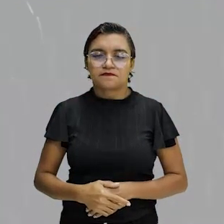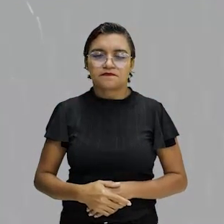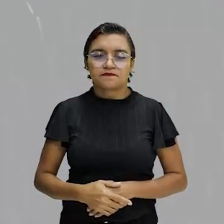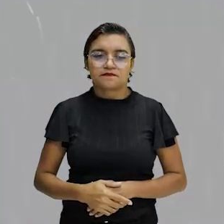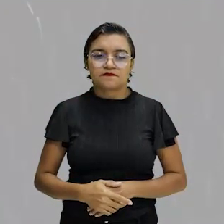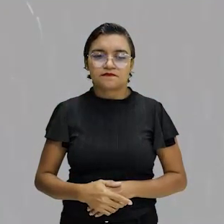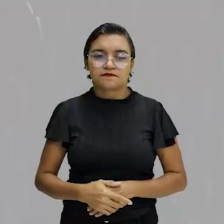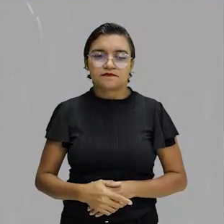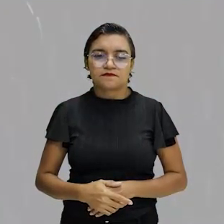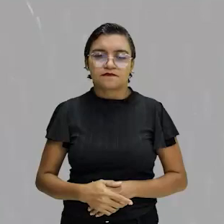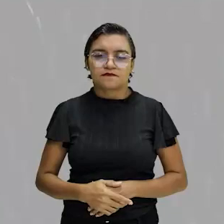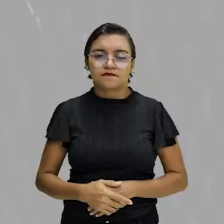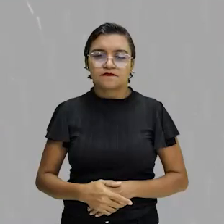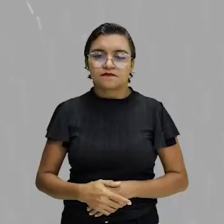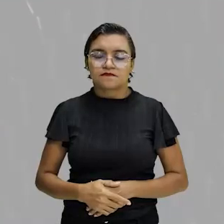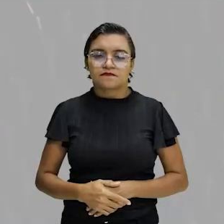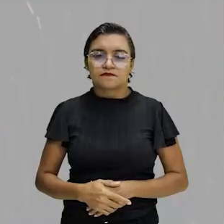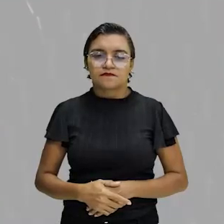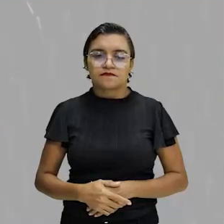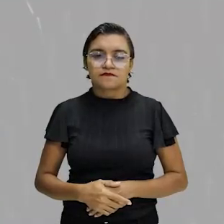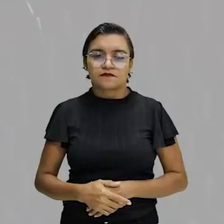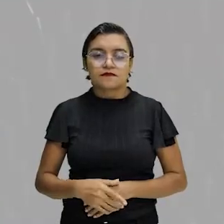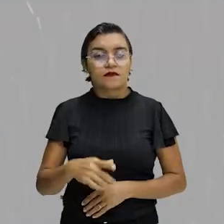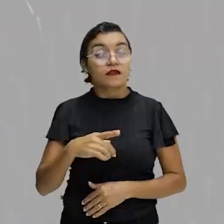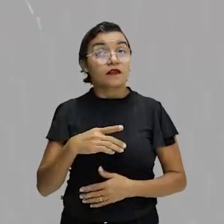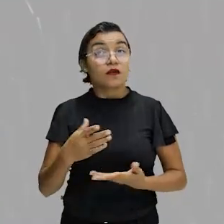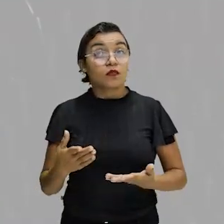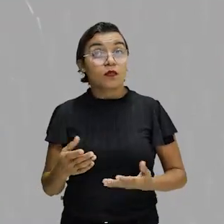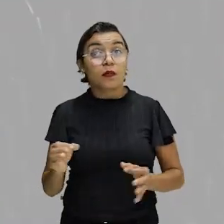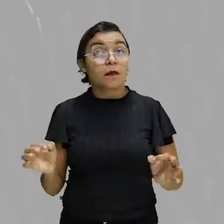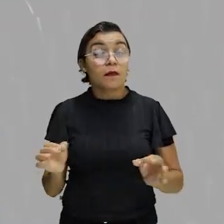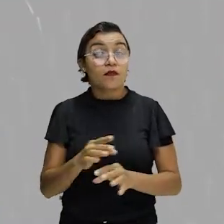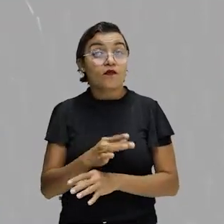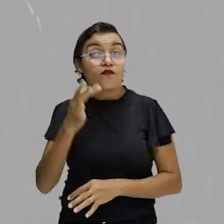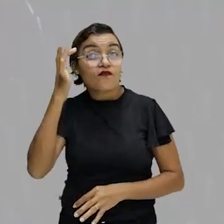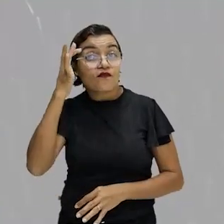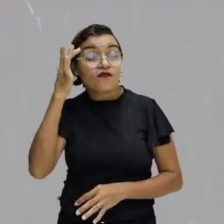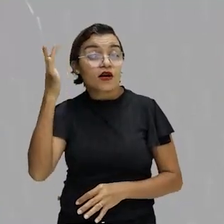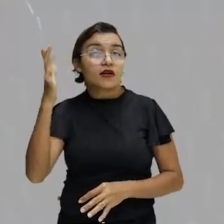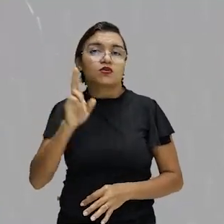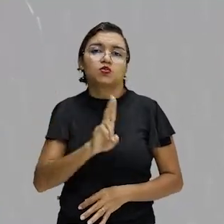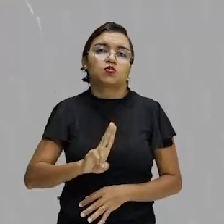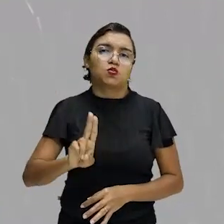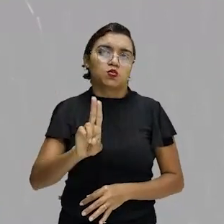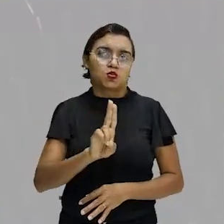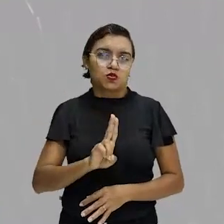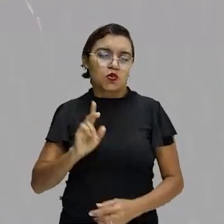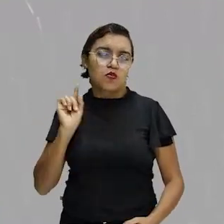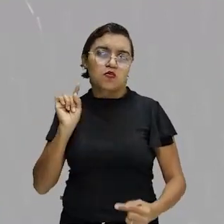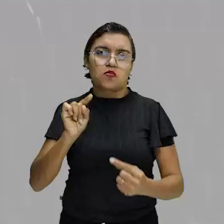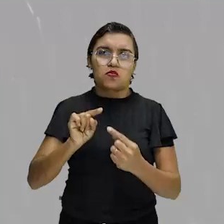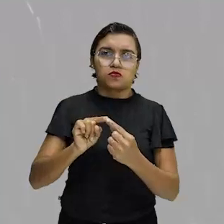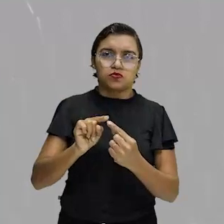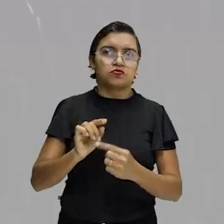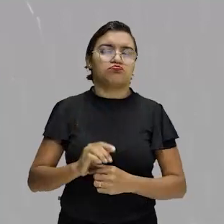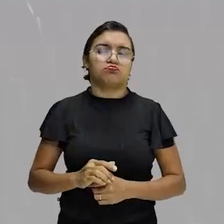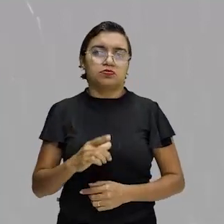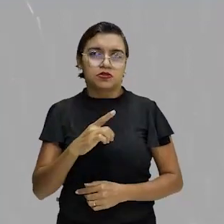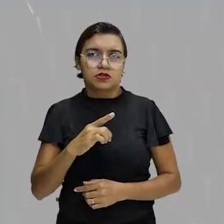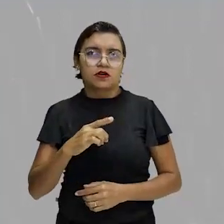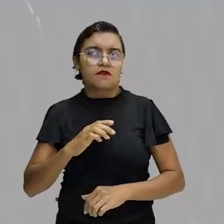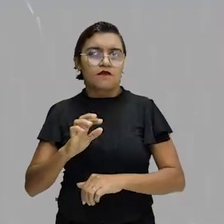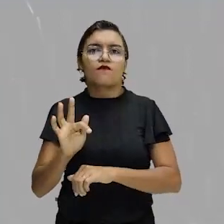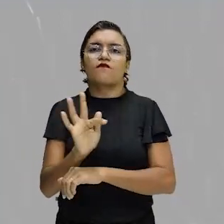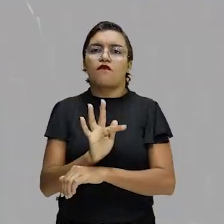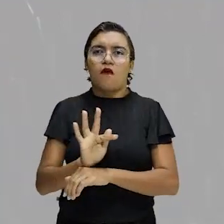contactar-nos. Cumprimentos e assinam o e-mail. Então, pronto. Muito fácil, muito rápido, muito objetivo e bem